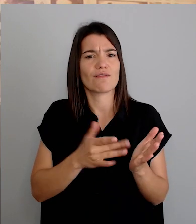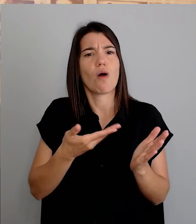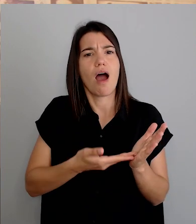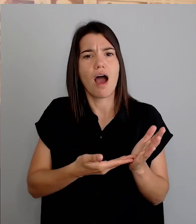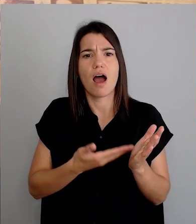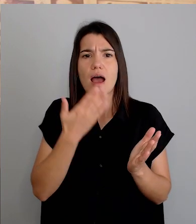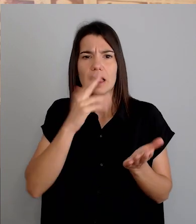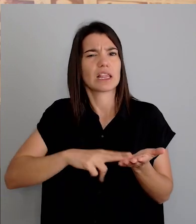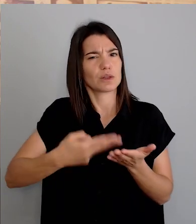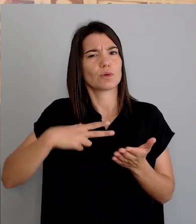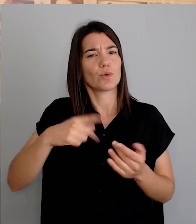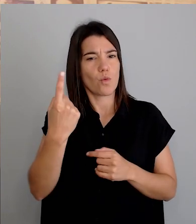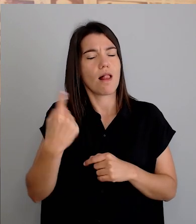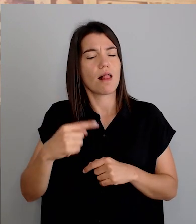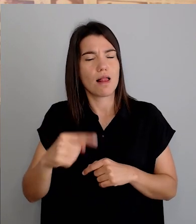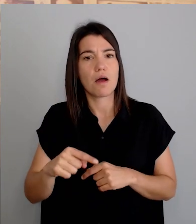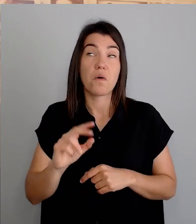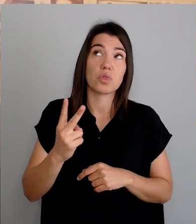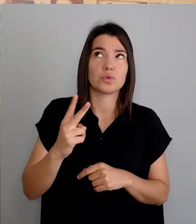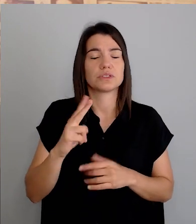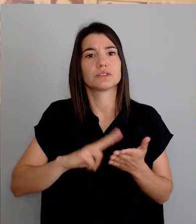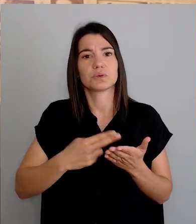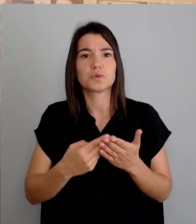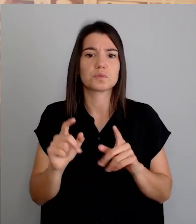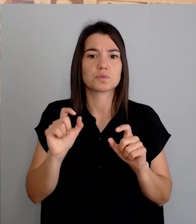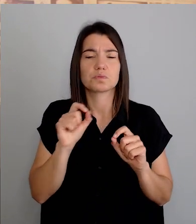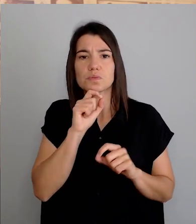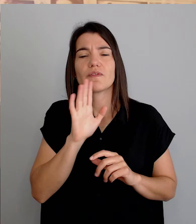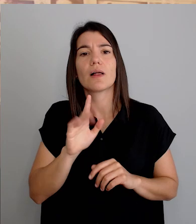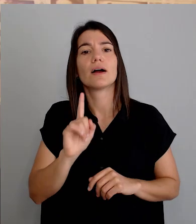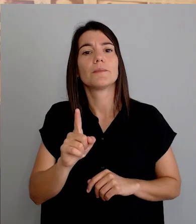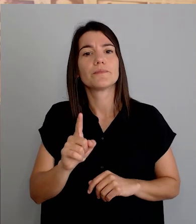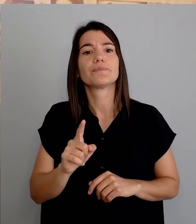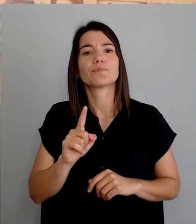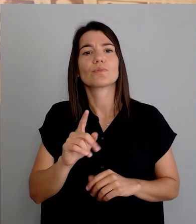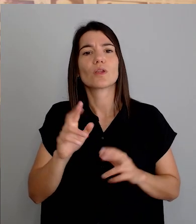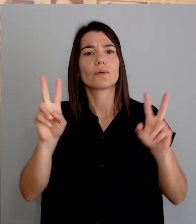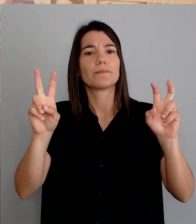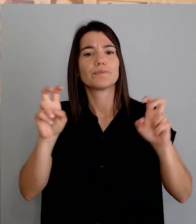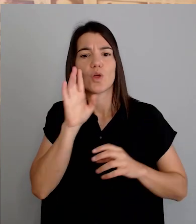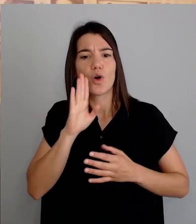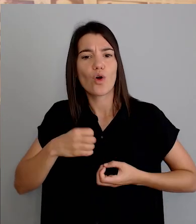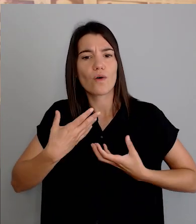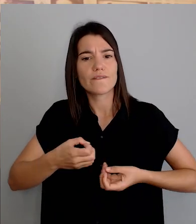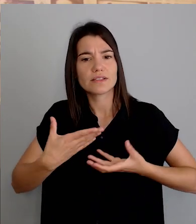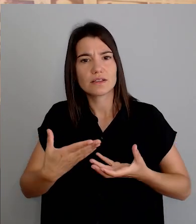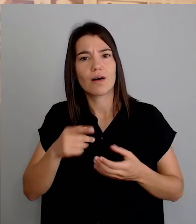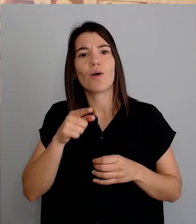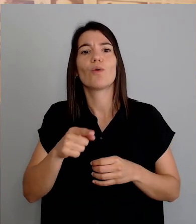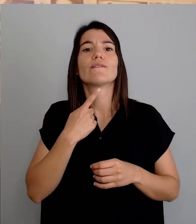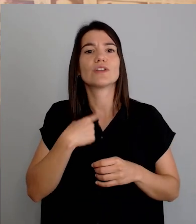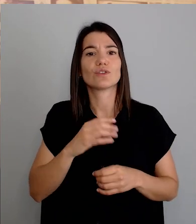excelente livro que existe, Sem, pelo menos, Uma tradução portuguesa, Porventura 2, Que é o Confessions of an English